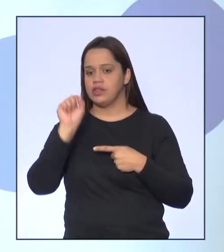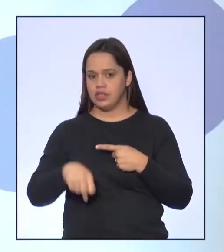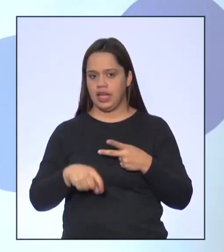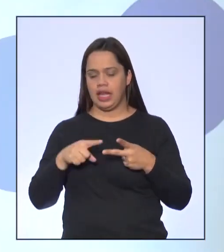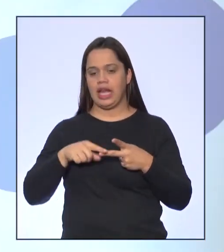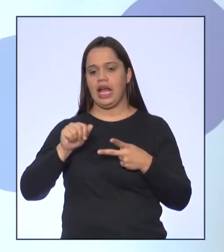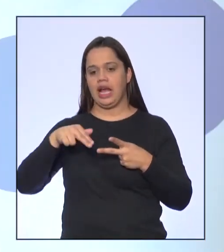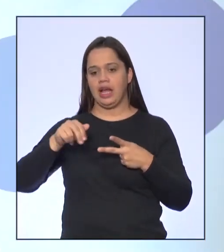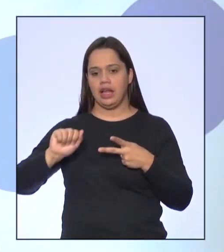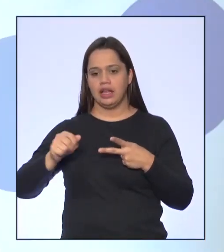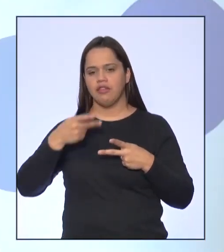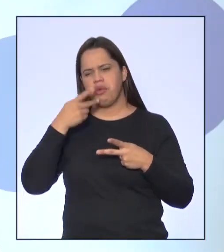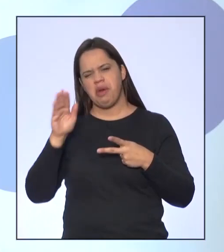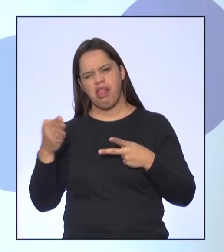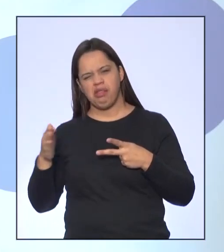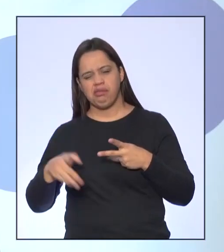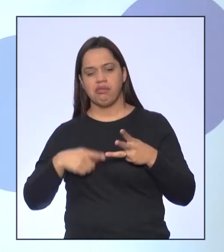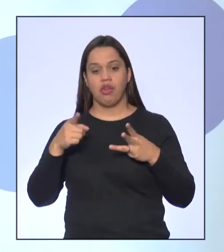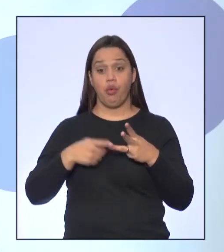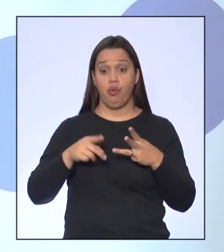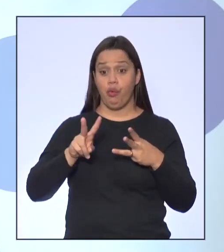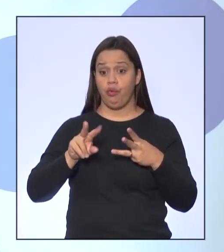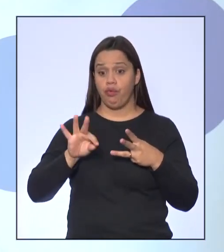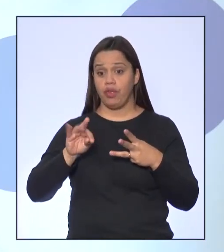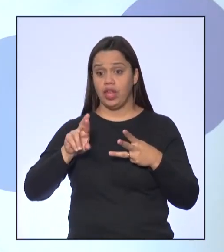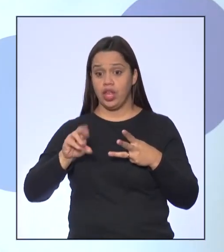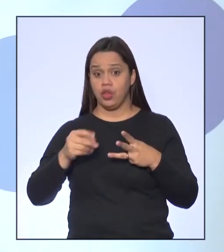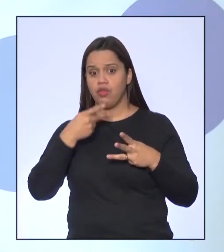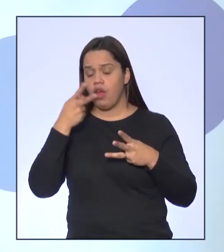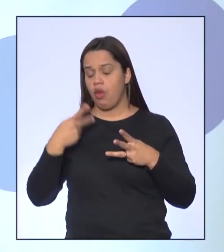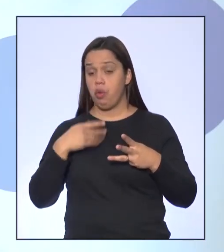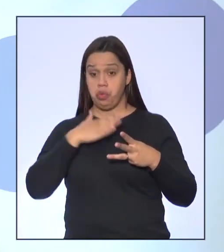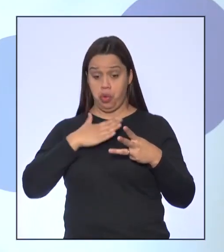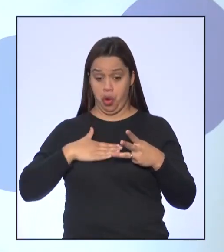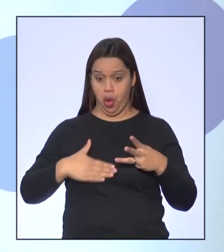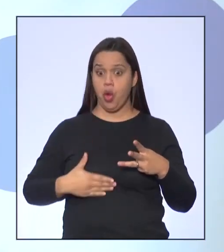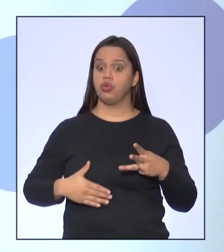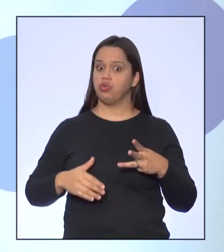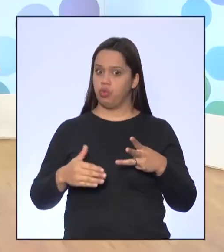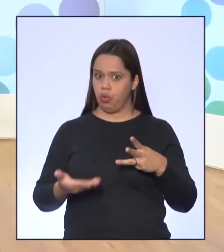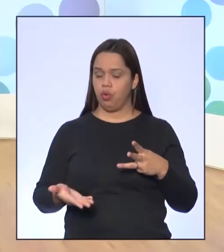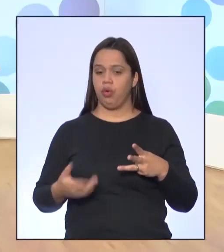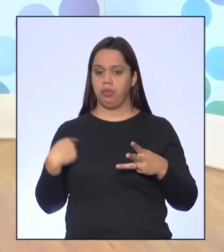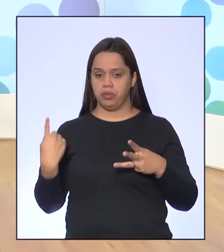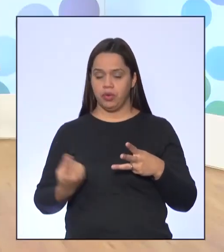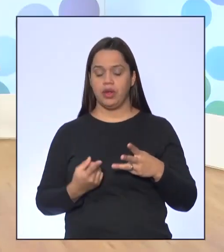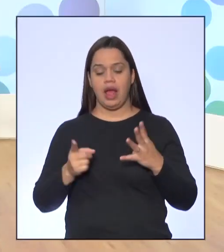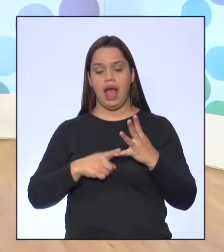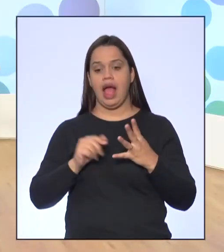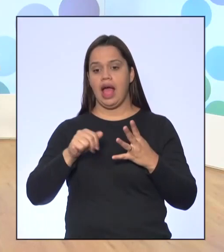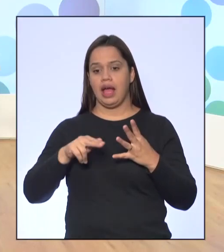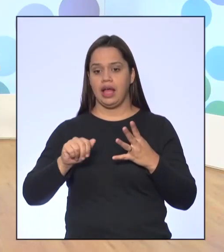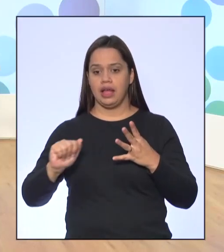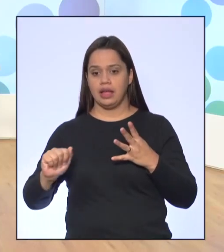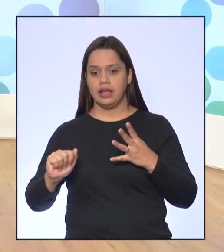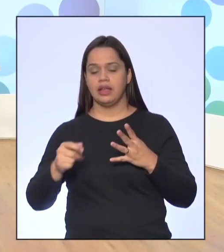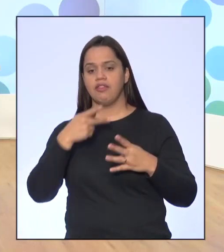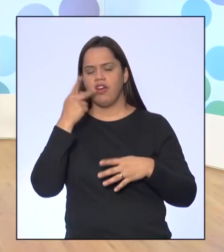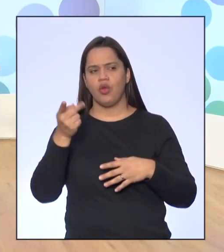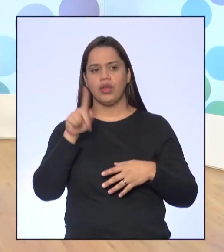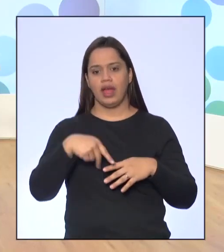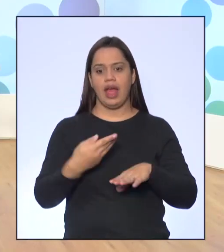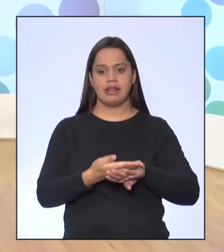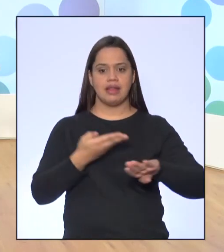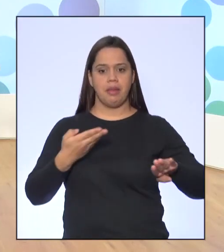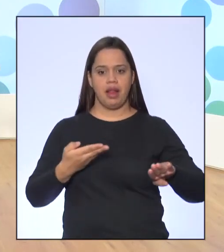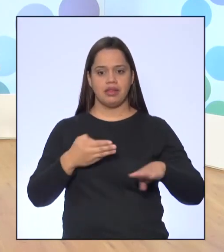ou menos. Aham. O Vitor disse sim. Nosso corpo. Nosso corpo. A Ana falou que é a separação